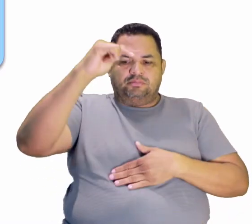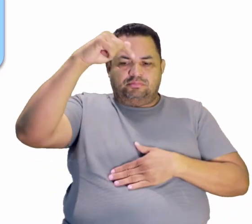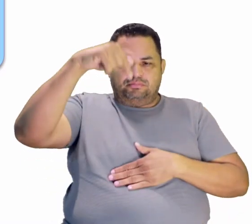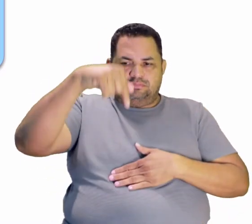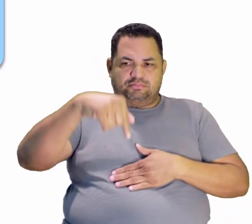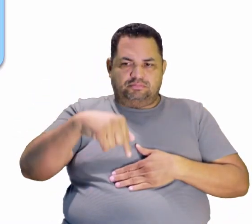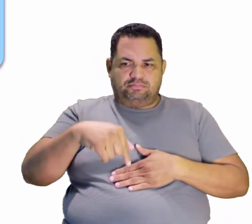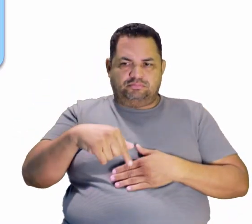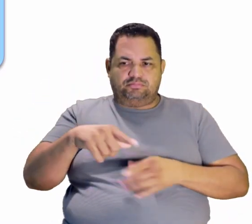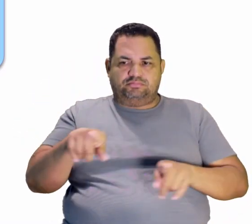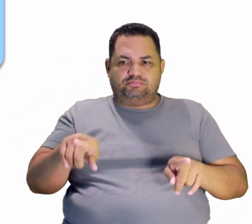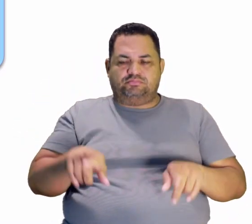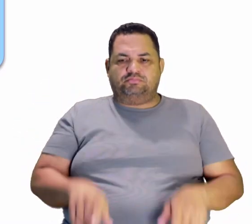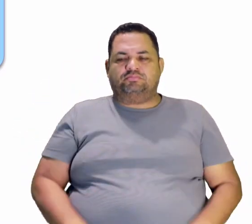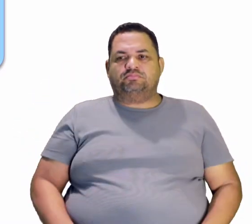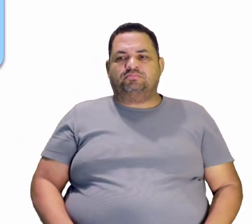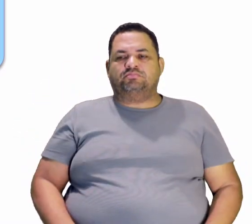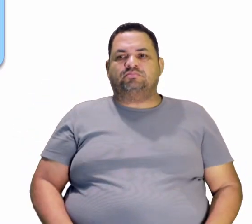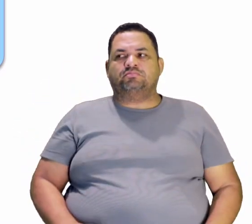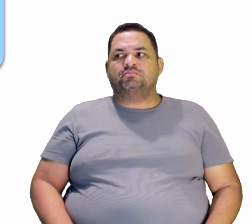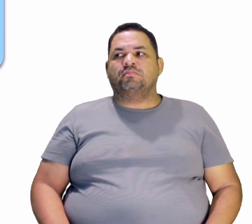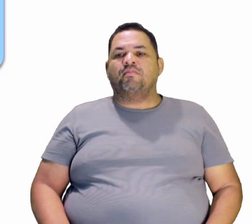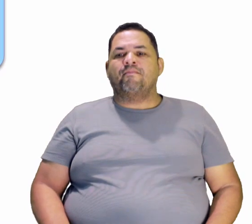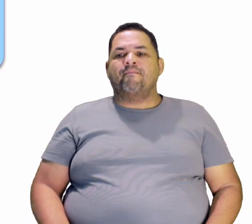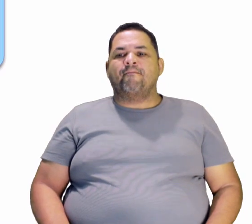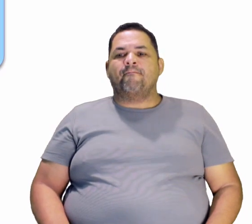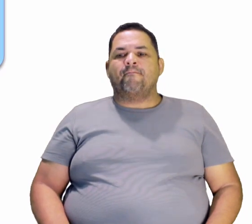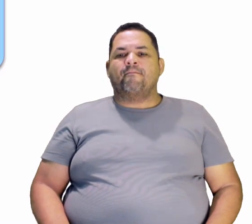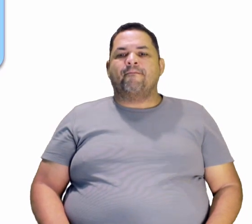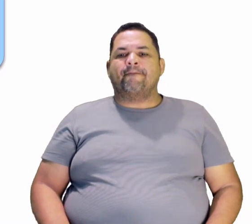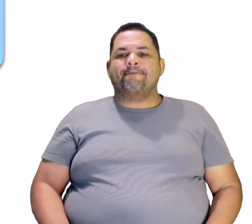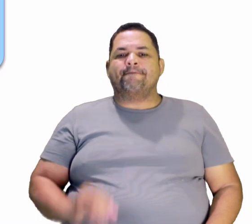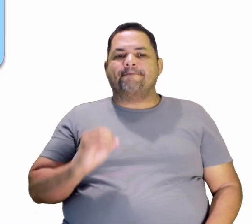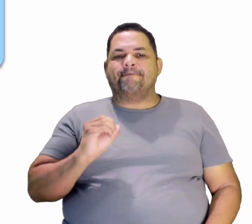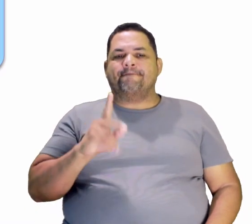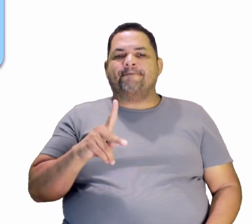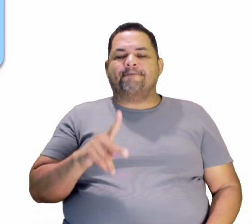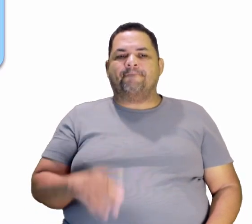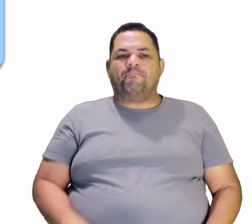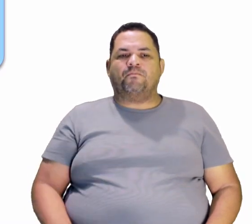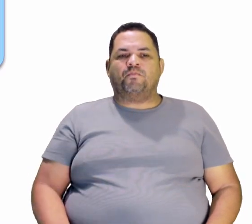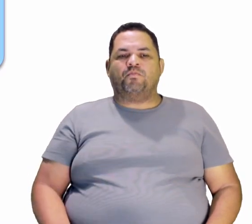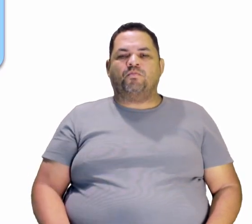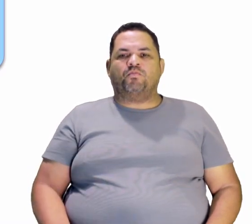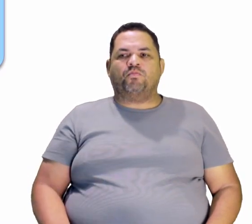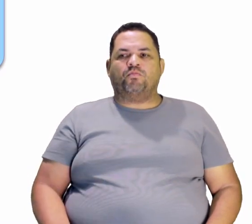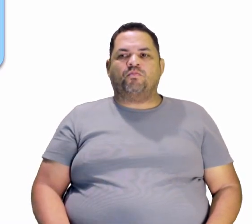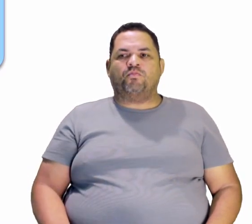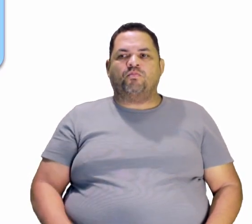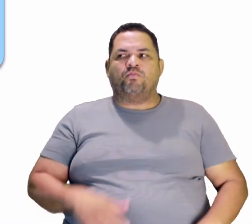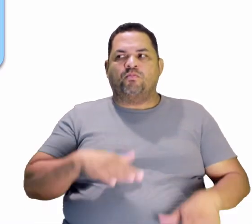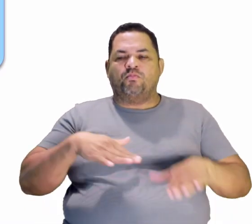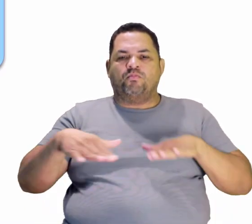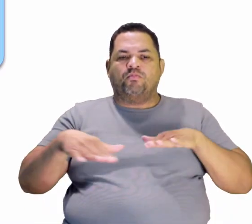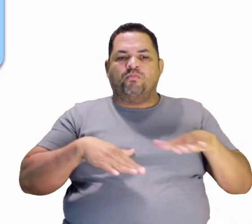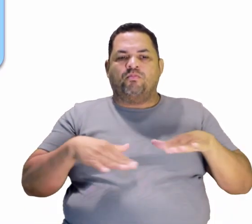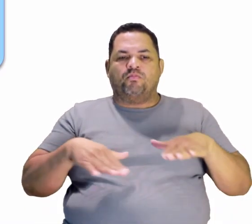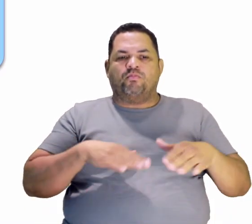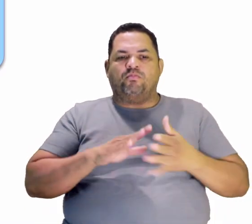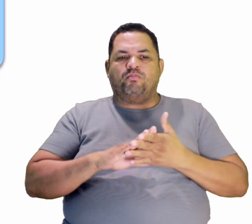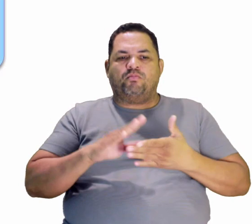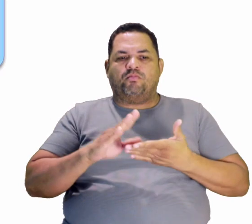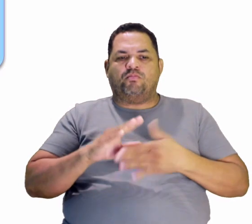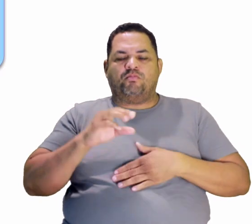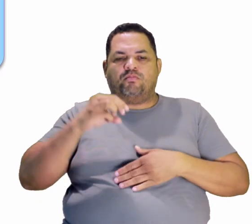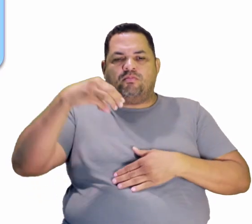maior até chegar ao solo, né? Se foi lançado do solo. Ok? E aqui o movimento uniformemente variado,